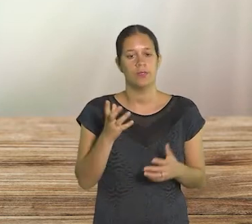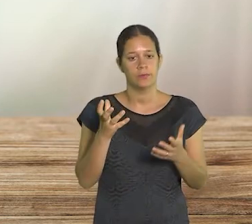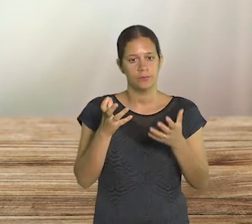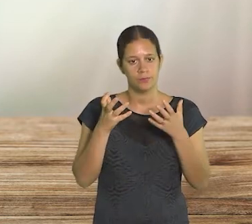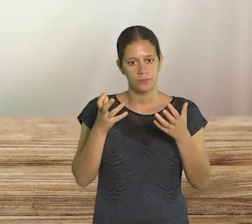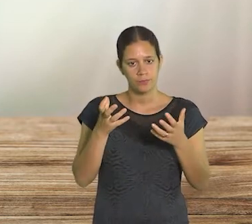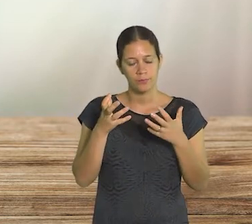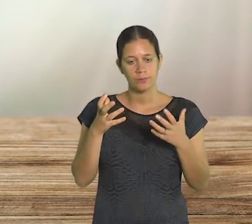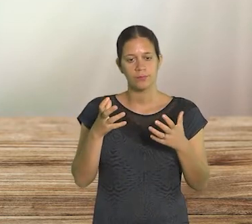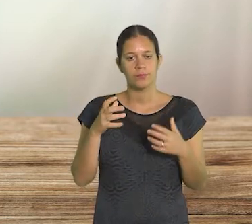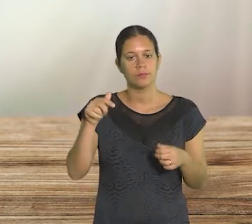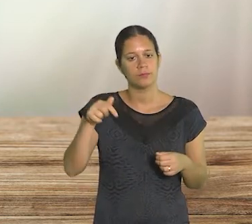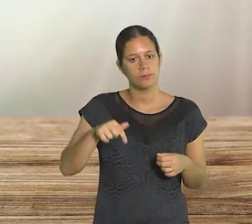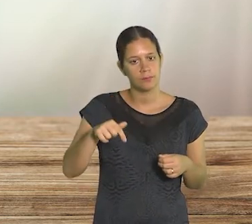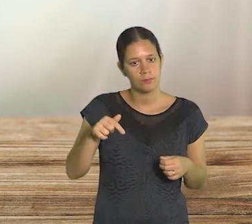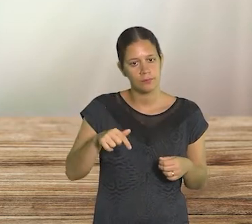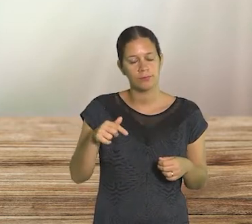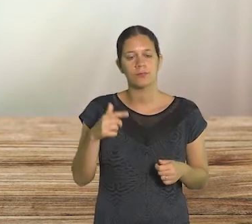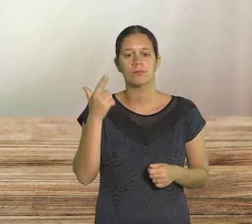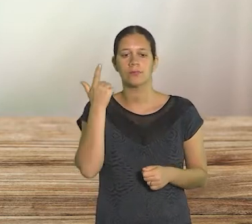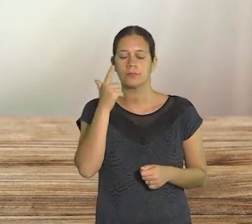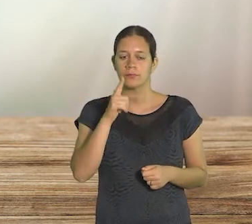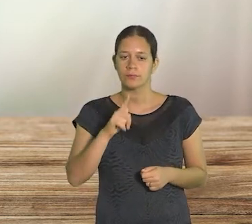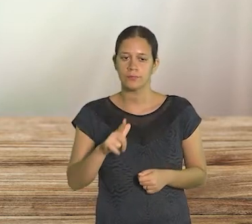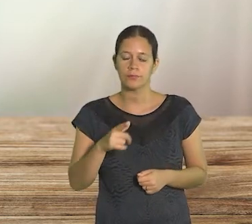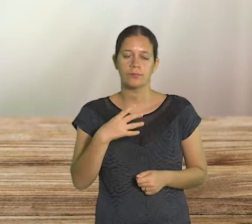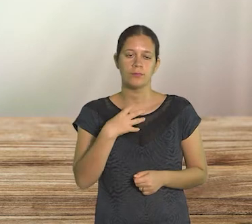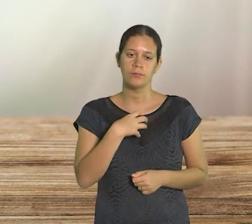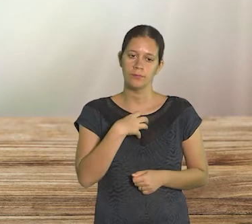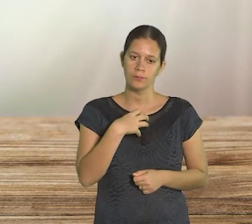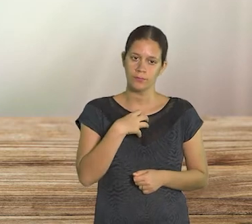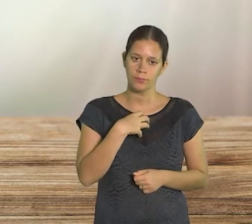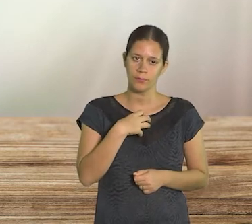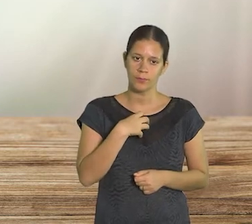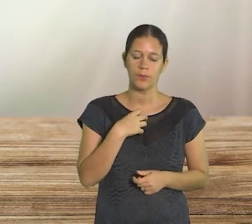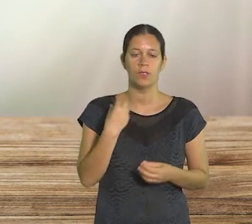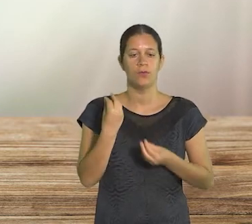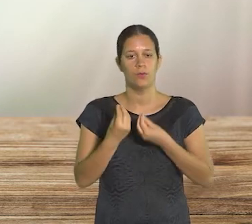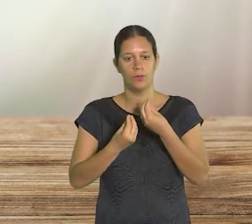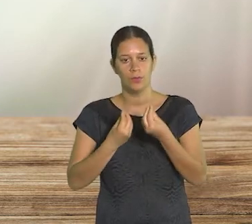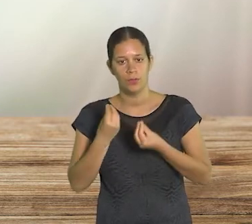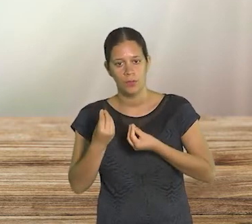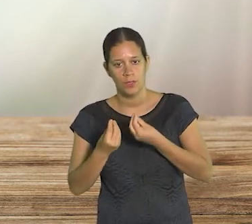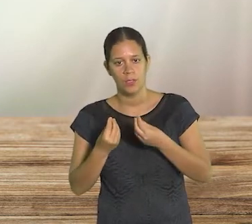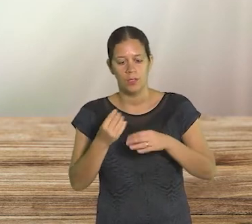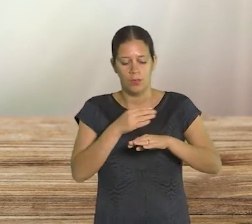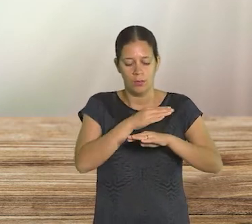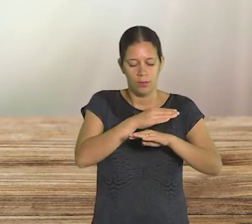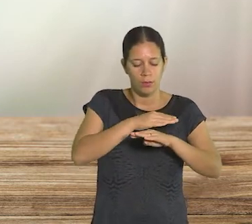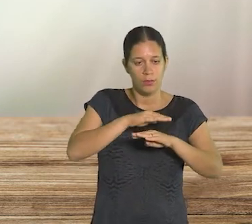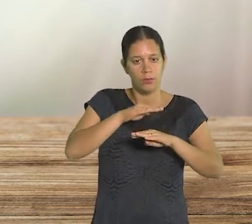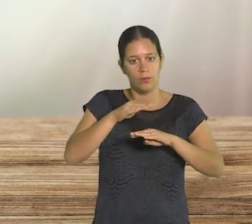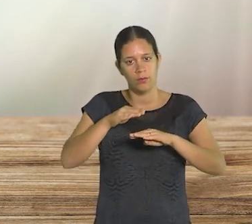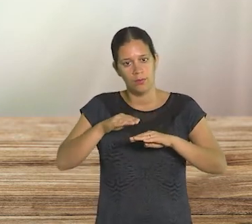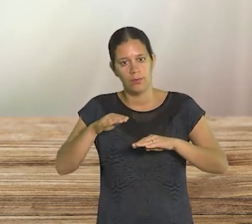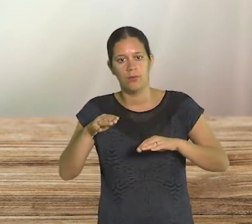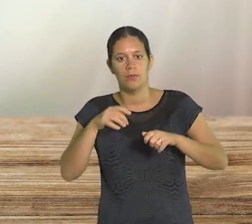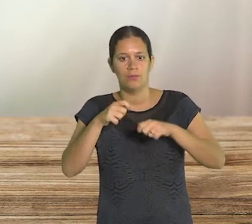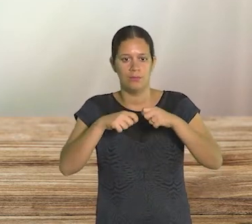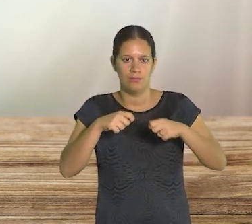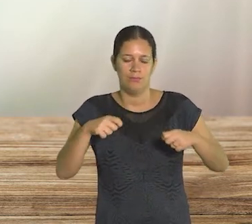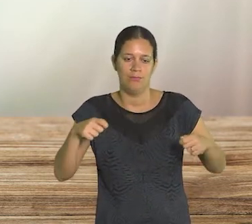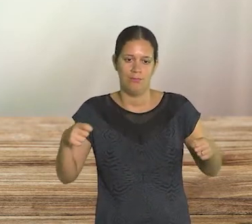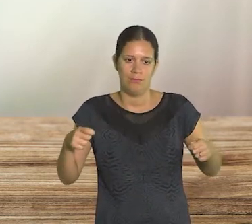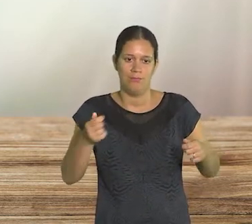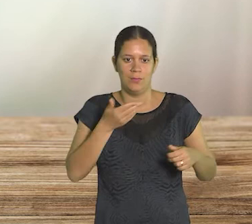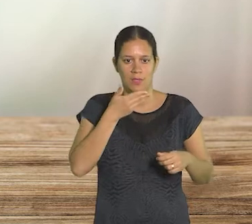é a intenção. E aqui eu vou conseguir sentir a corda. Como ela tem um relevo, é claro, melhor do